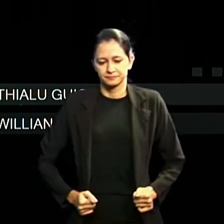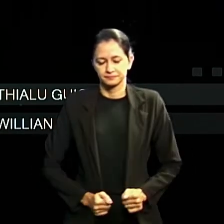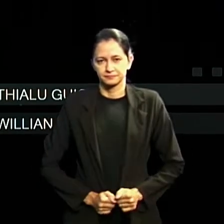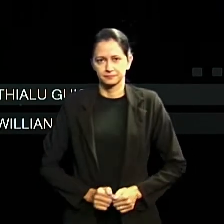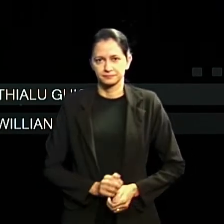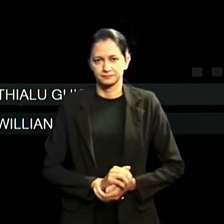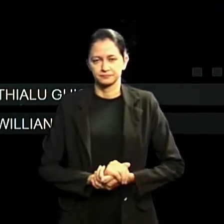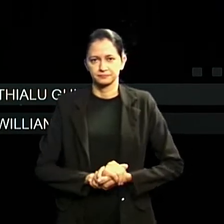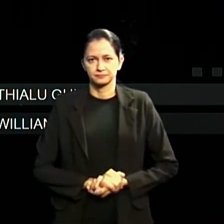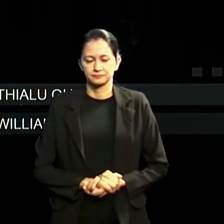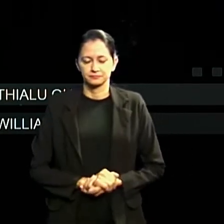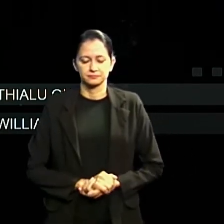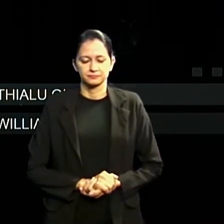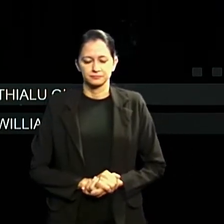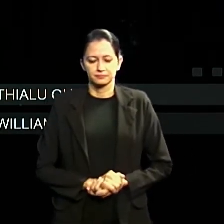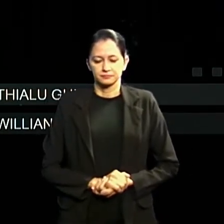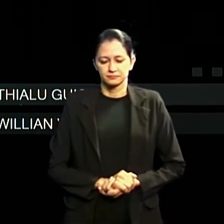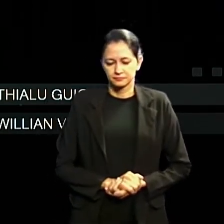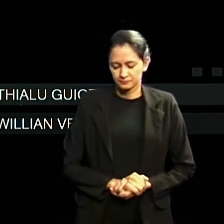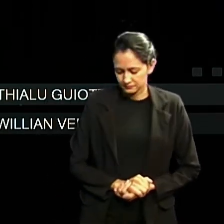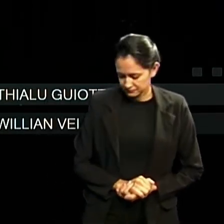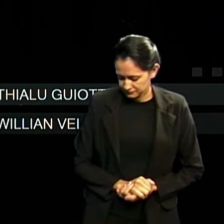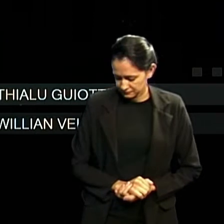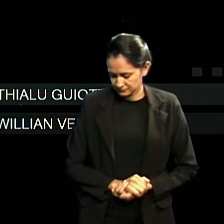Presidente, aqui não está funcionando, não, presidente.